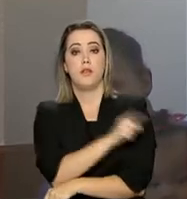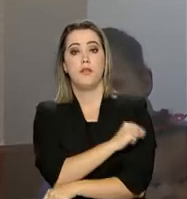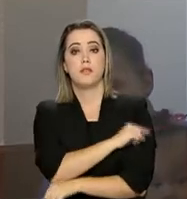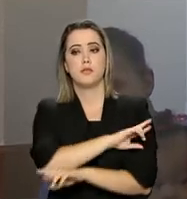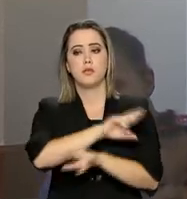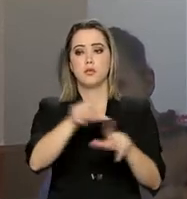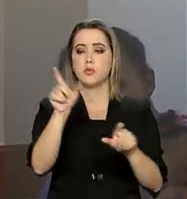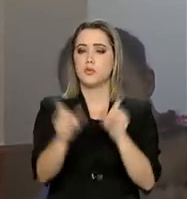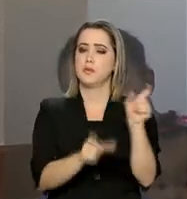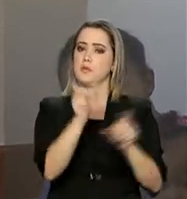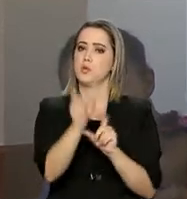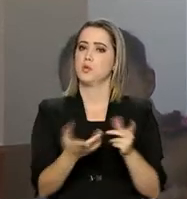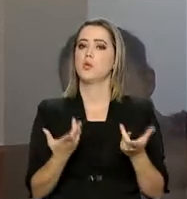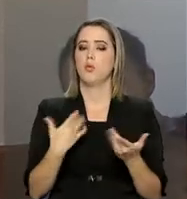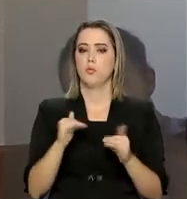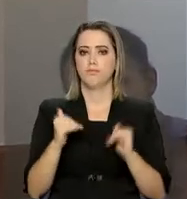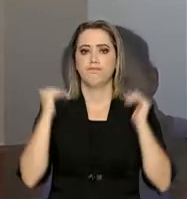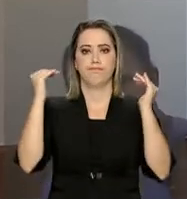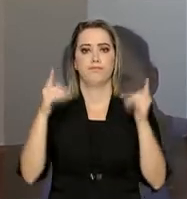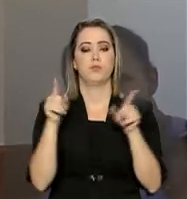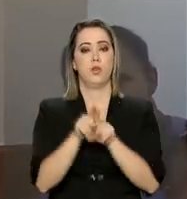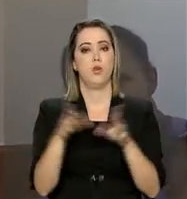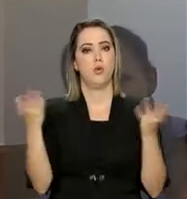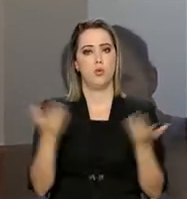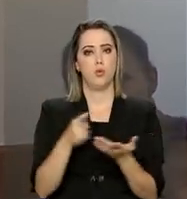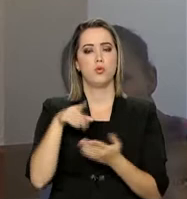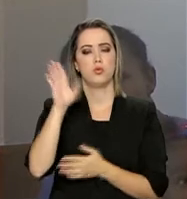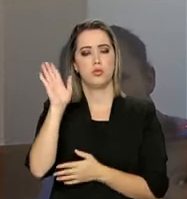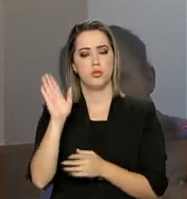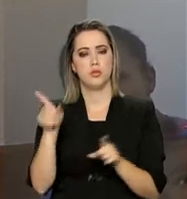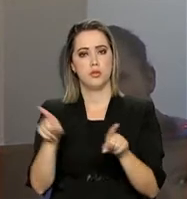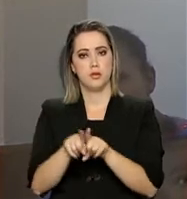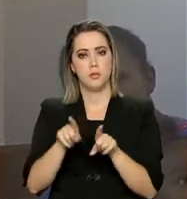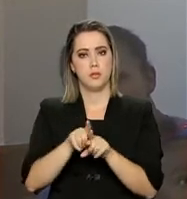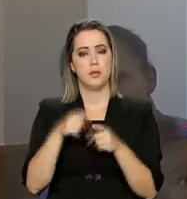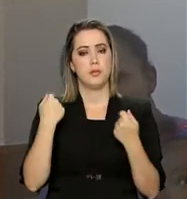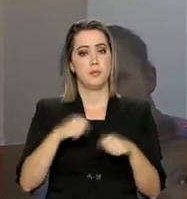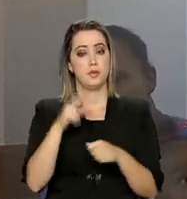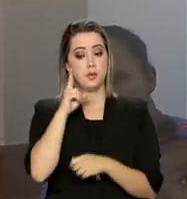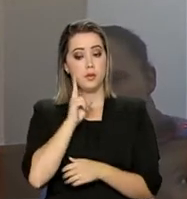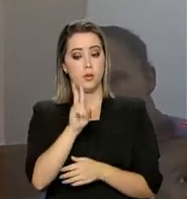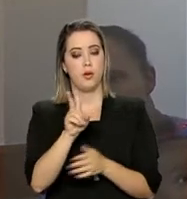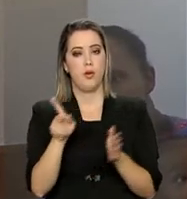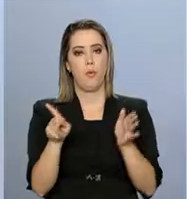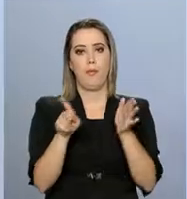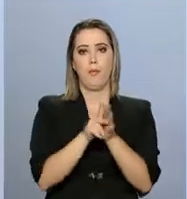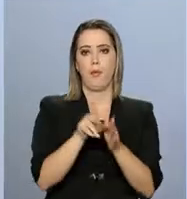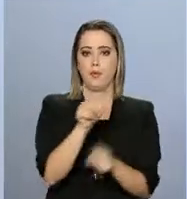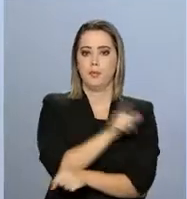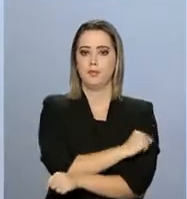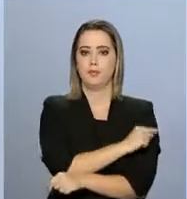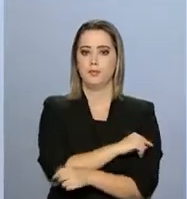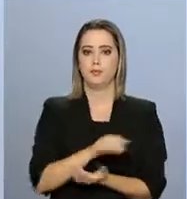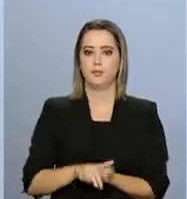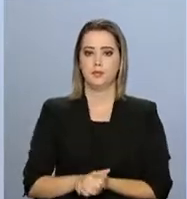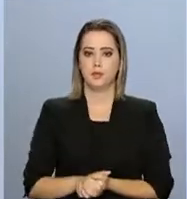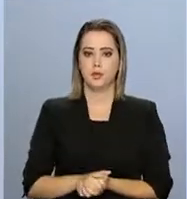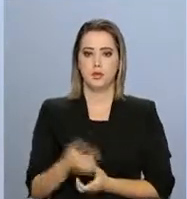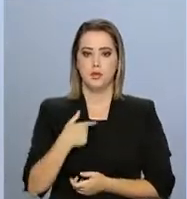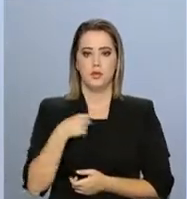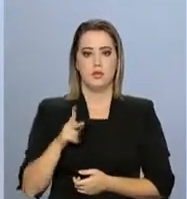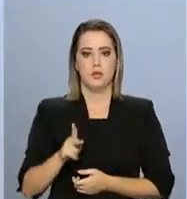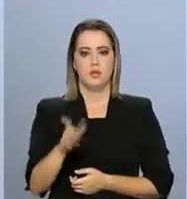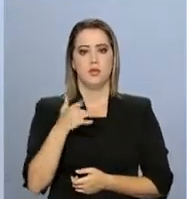e idosos agora vendedor aprendeu que também precisa ficar de olho no cartão de vacina vou estar no também uma ser